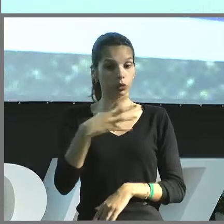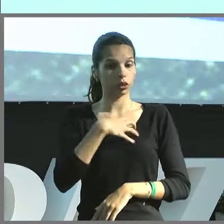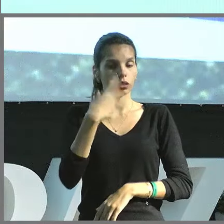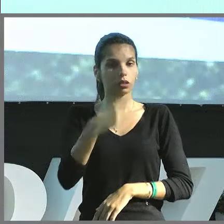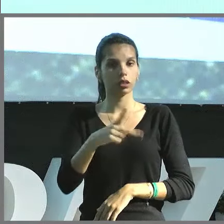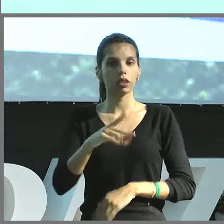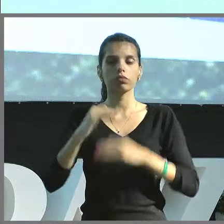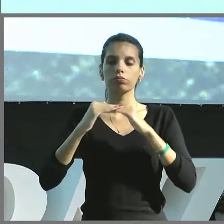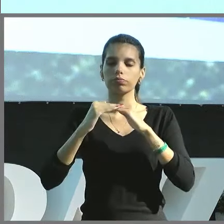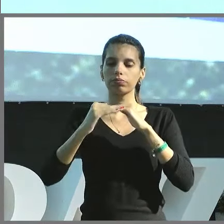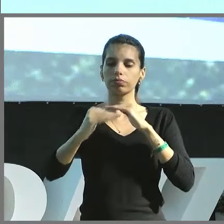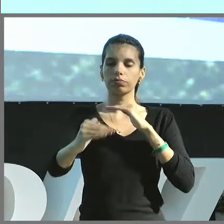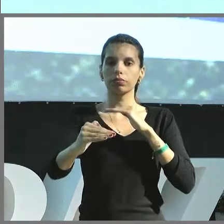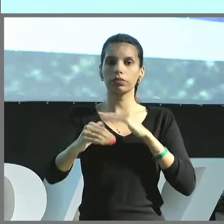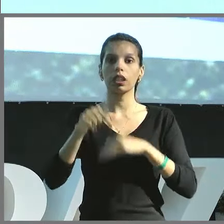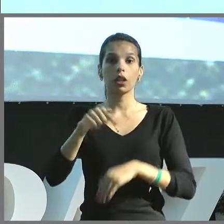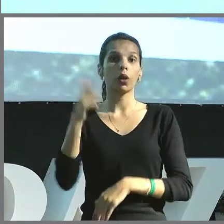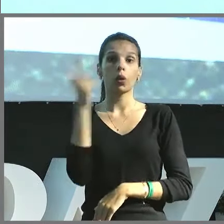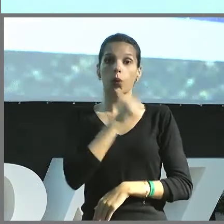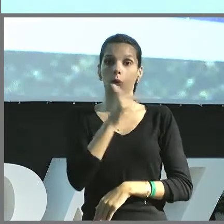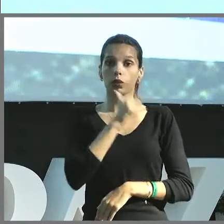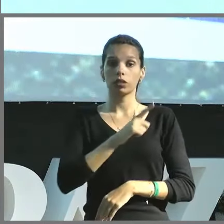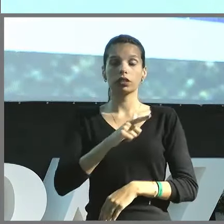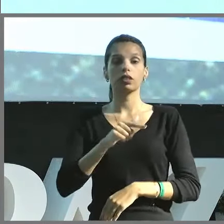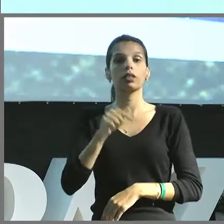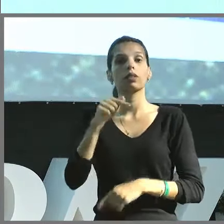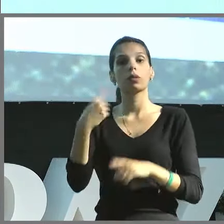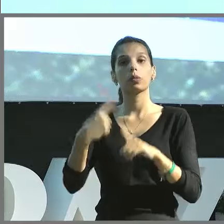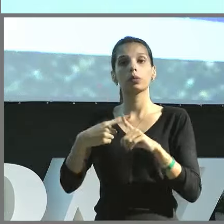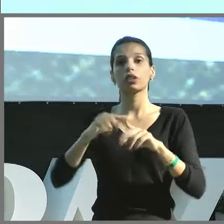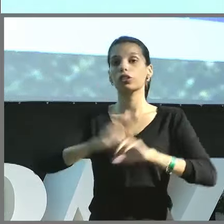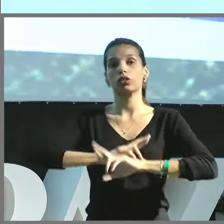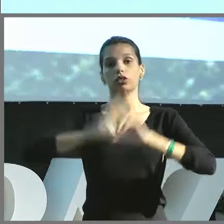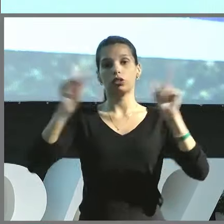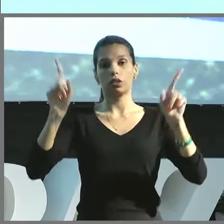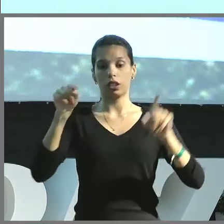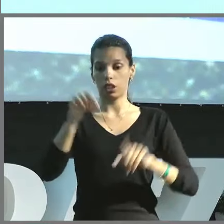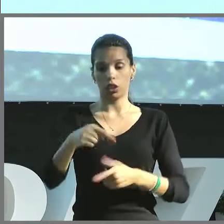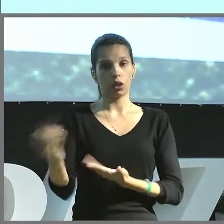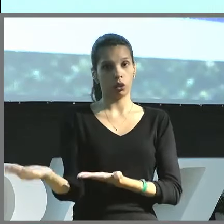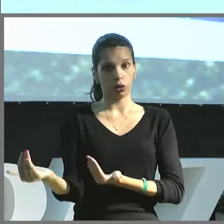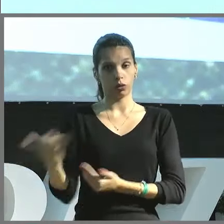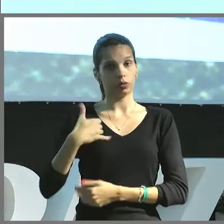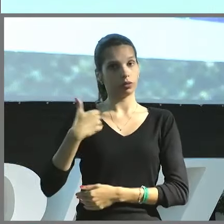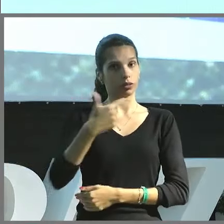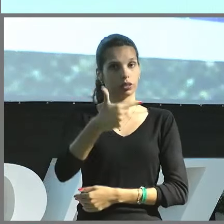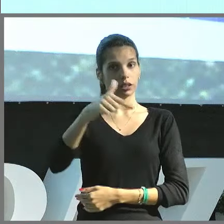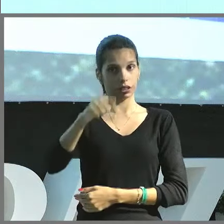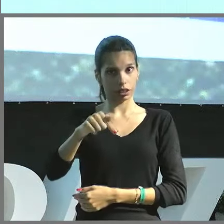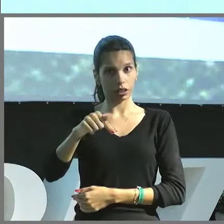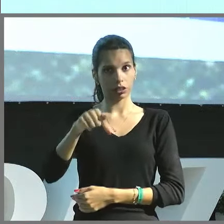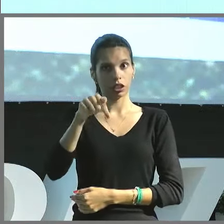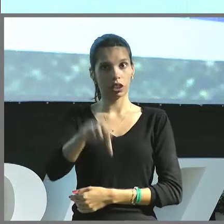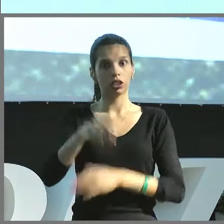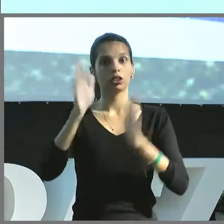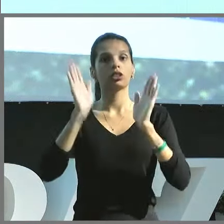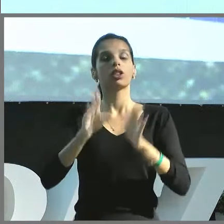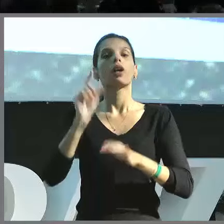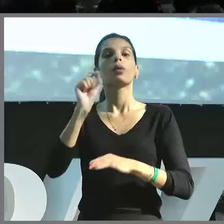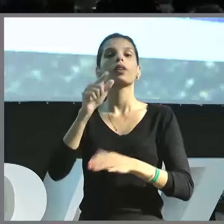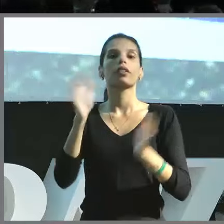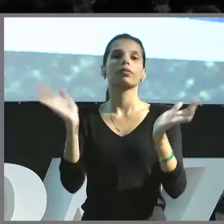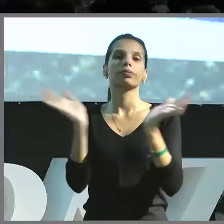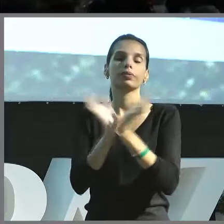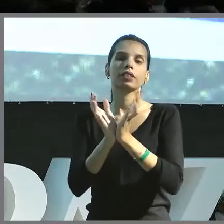um transe espetacular. Por que diferente? Era um jovem de 27 anos que tinha desencarnado de